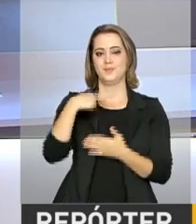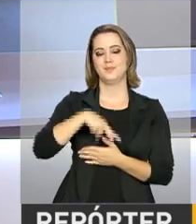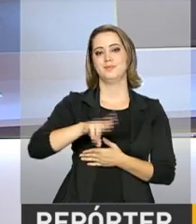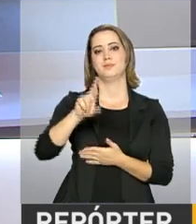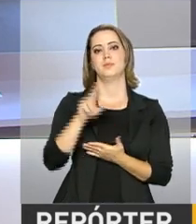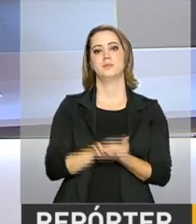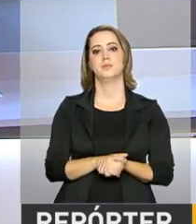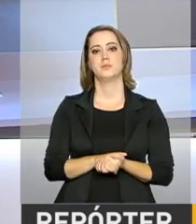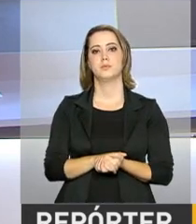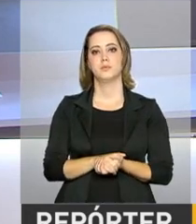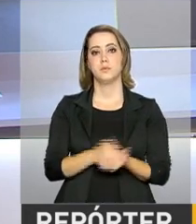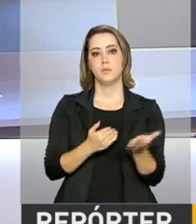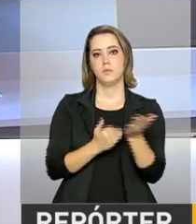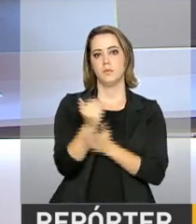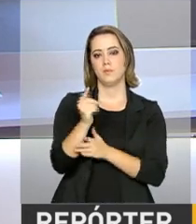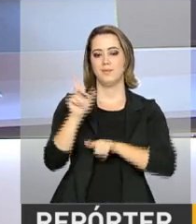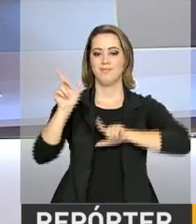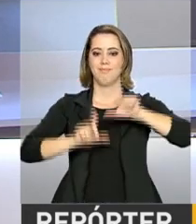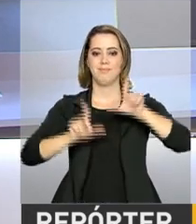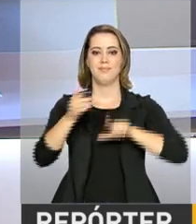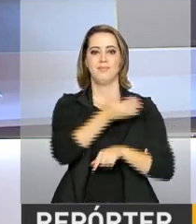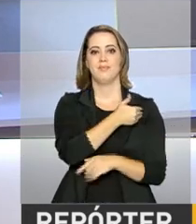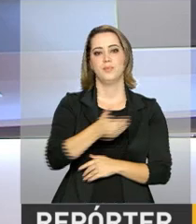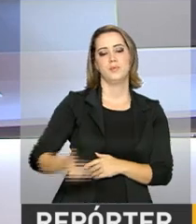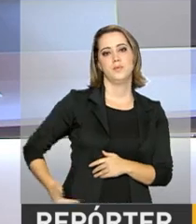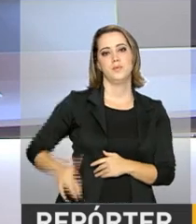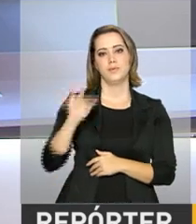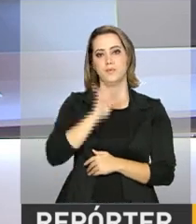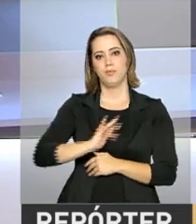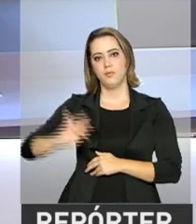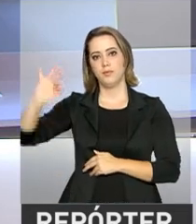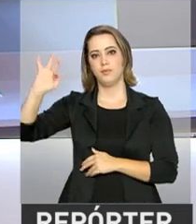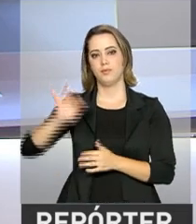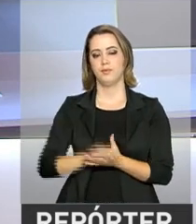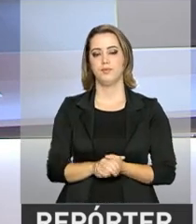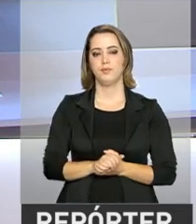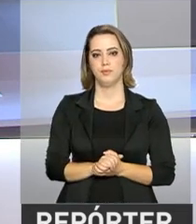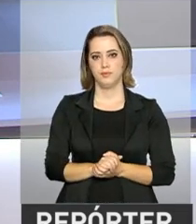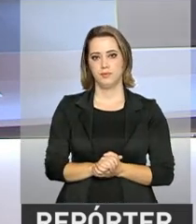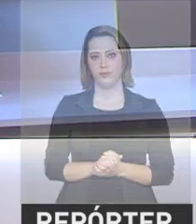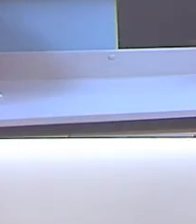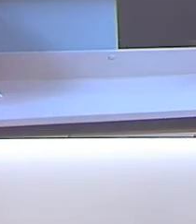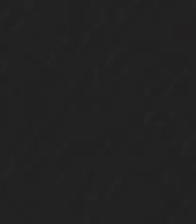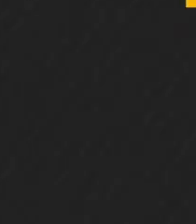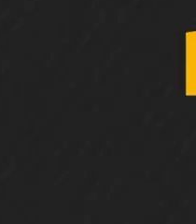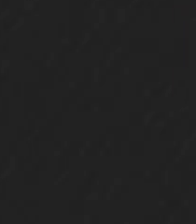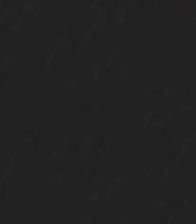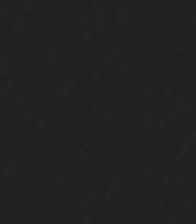Repórter NBR. Continue com a gente aqui na NBR, a TV do Governo Federal.